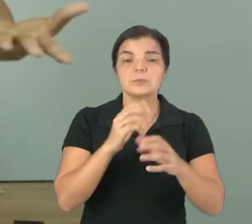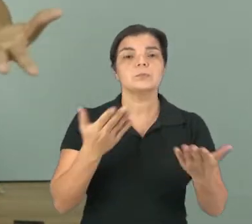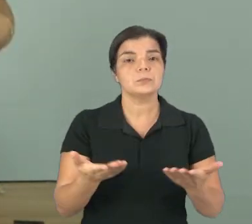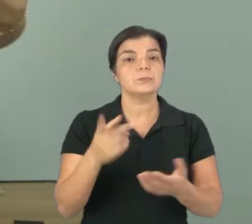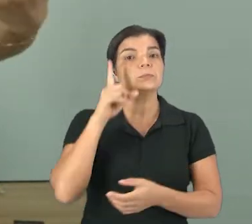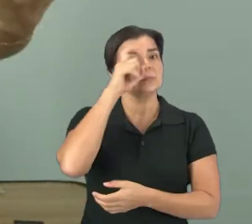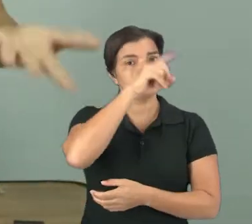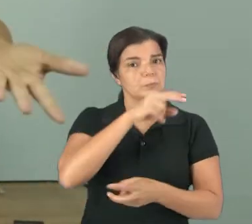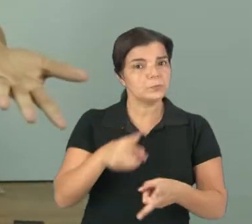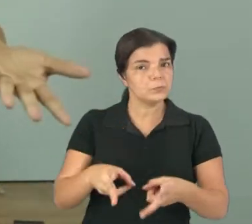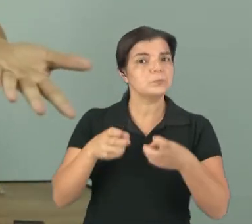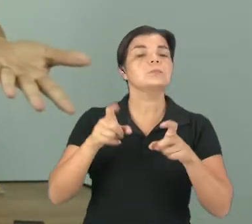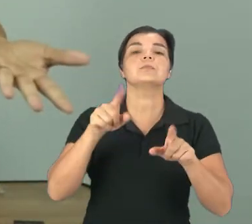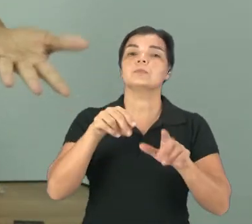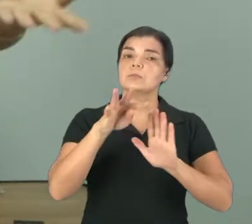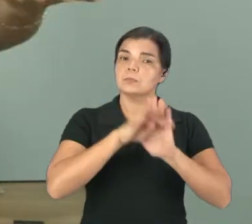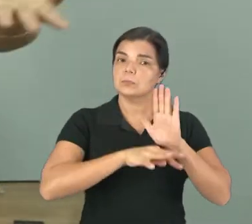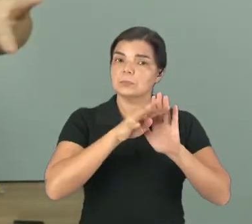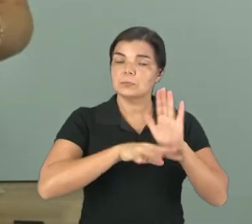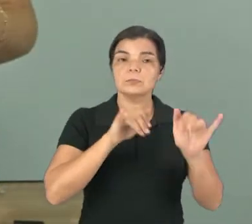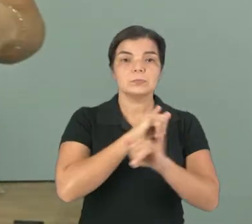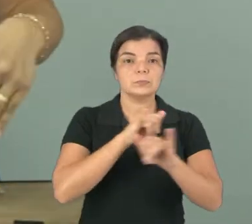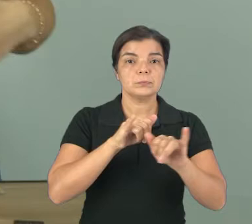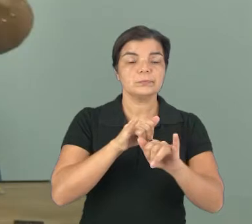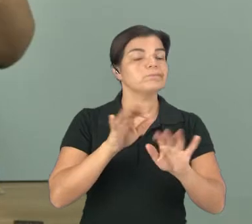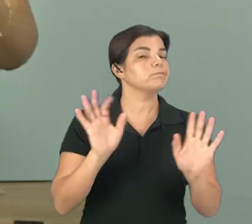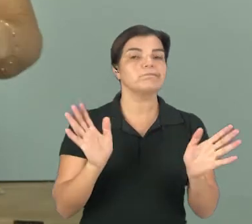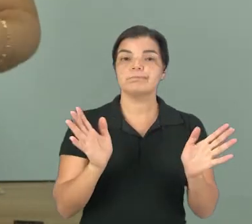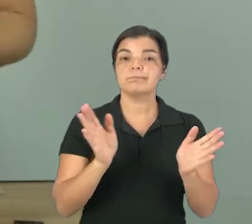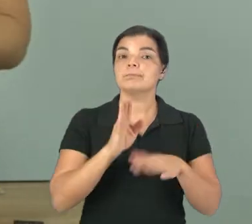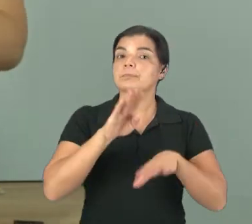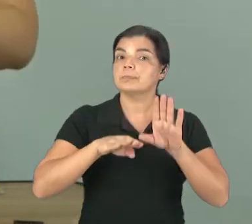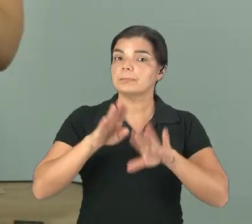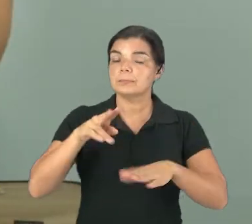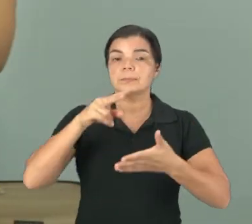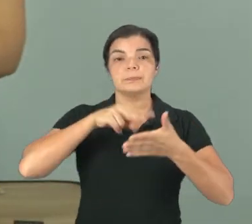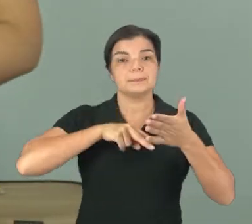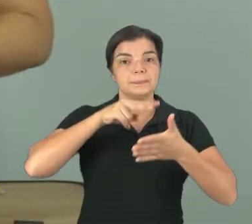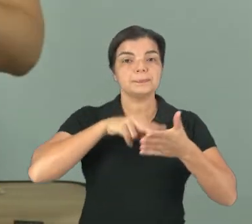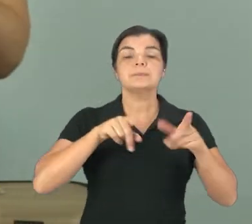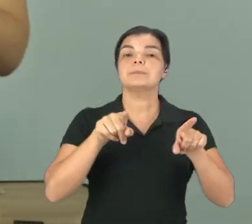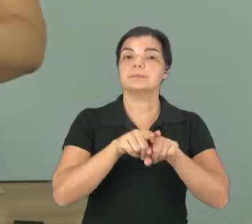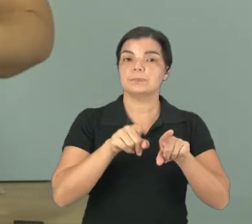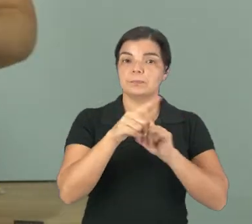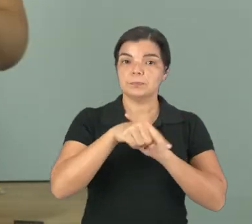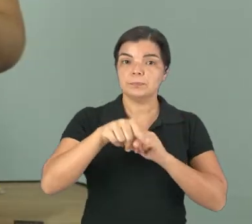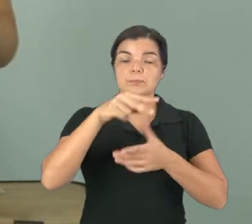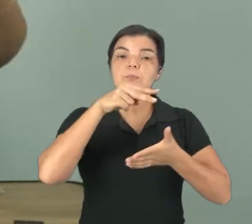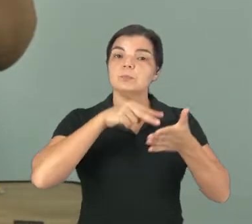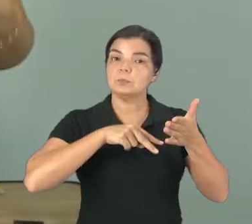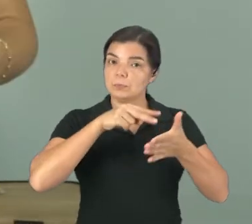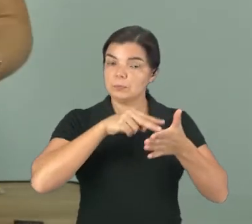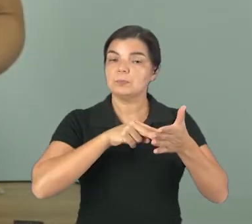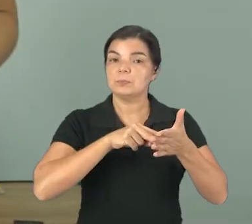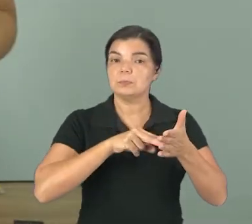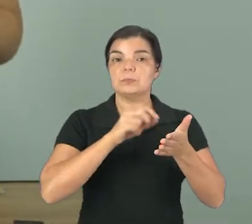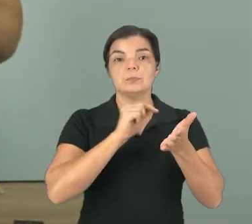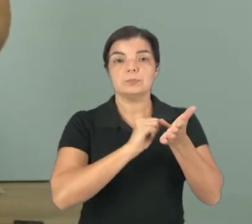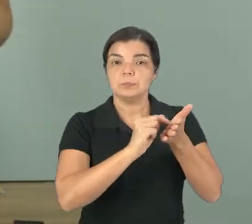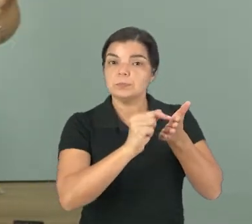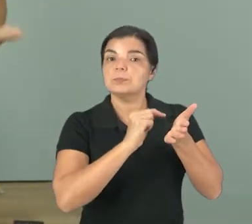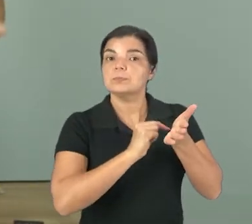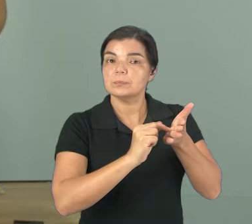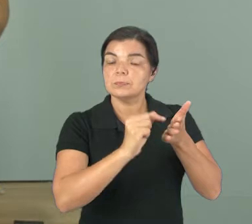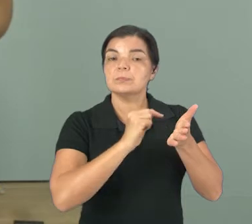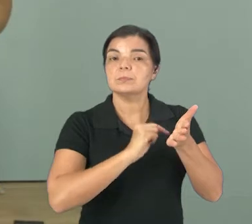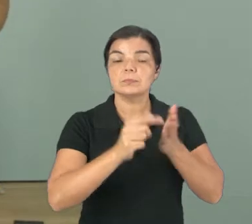difícil perceber que era um texto informativo? Não, porque a partir da leitura, à medida que fomos lendo, né, linha por linha,